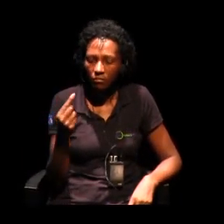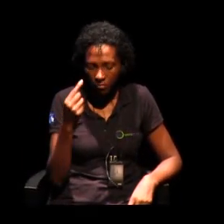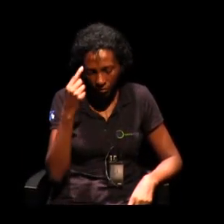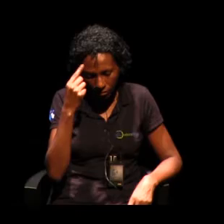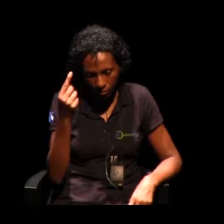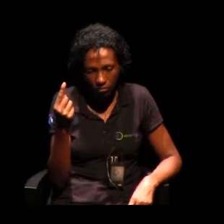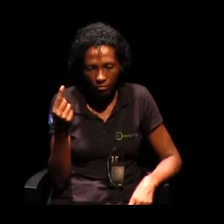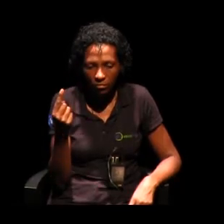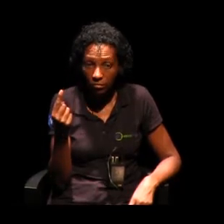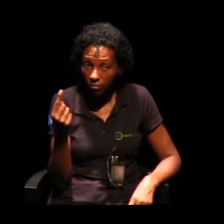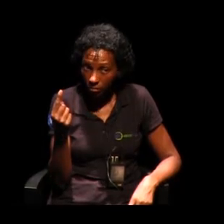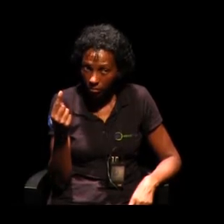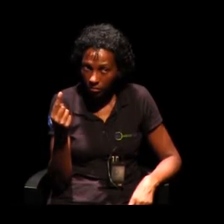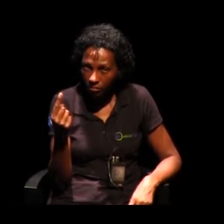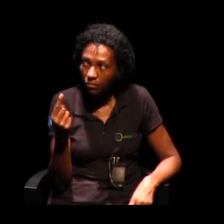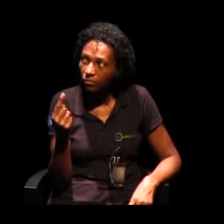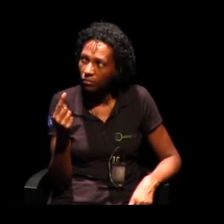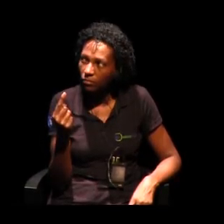pensamos